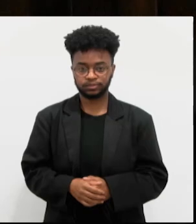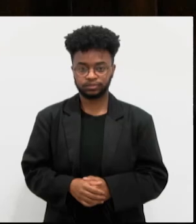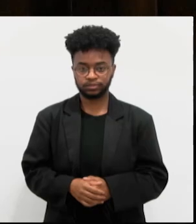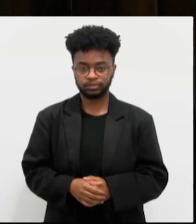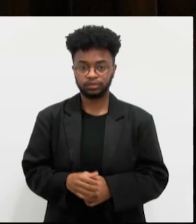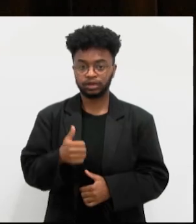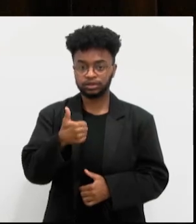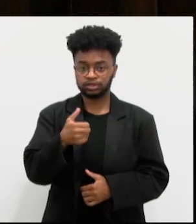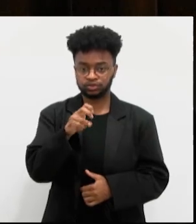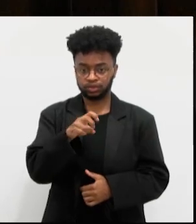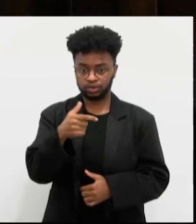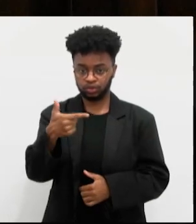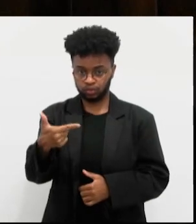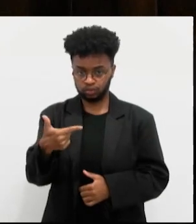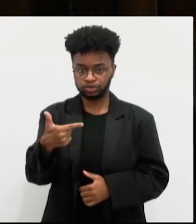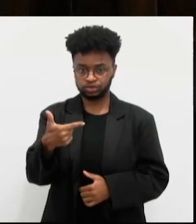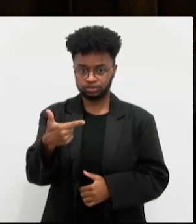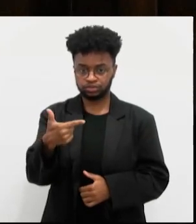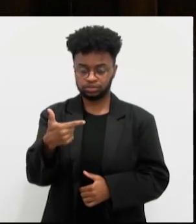Os 152.